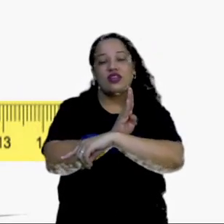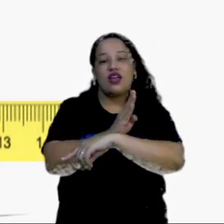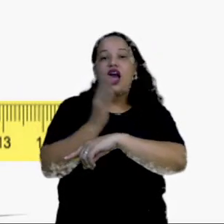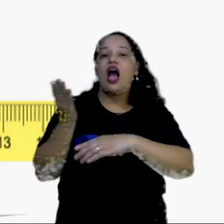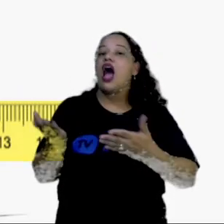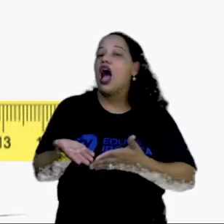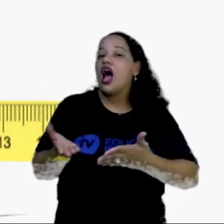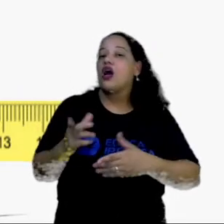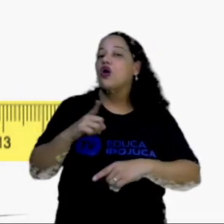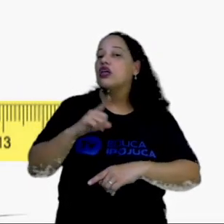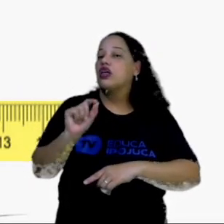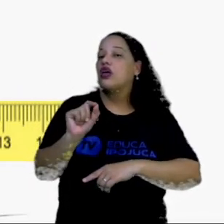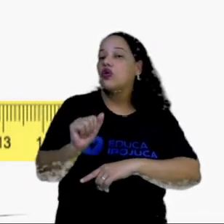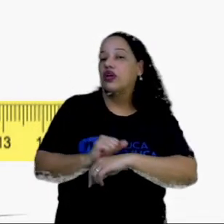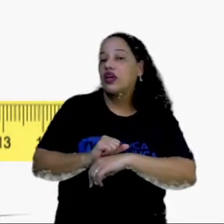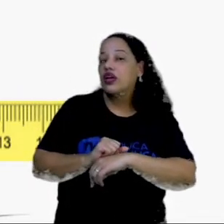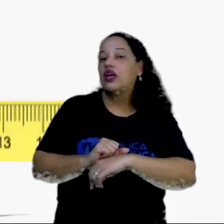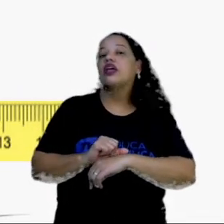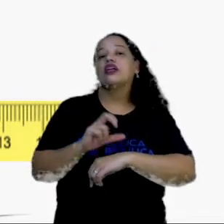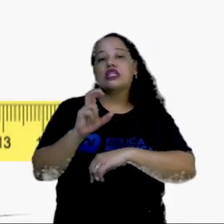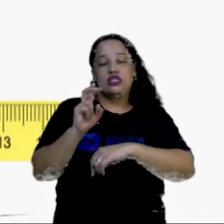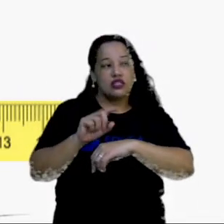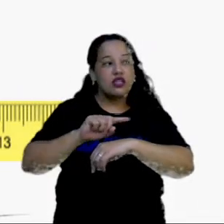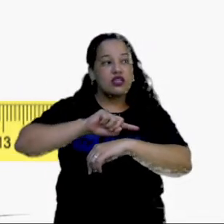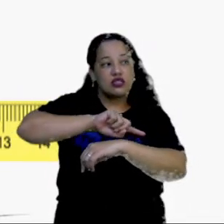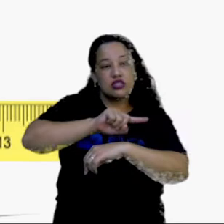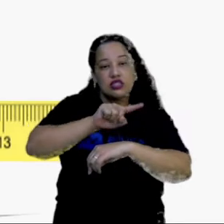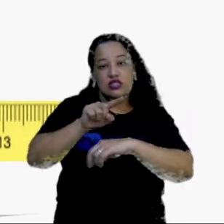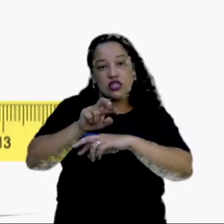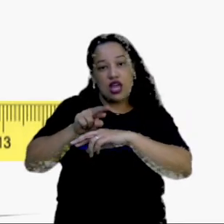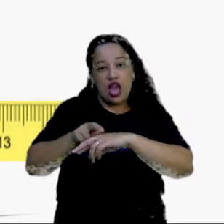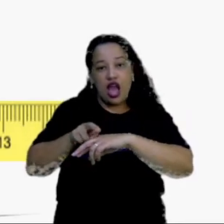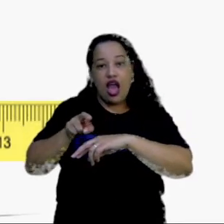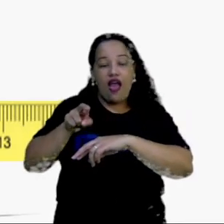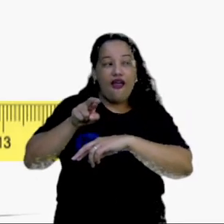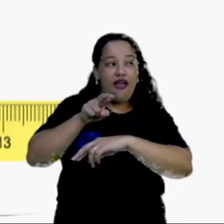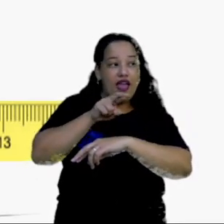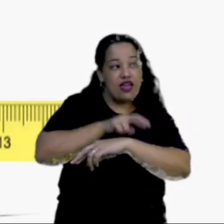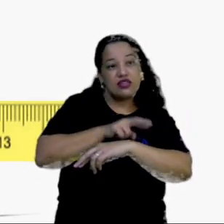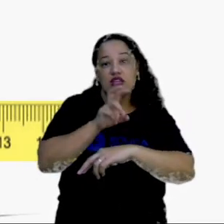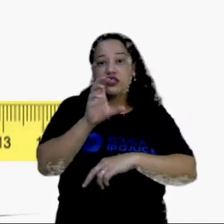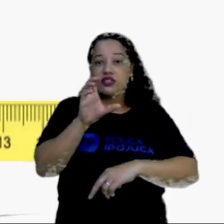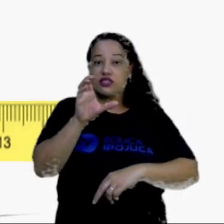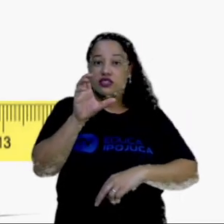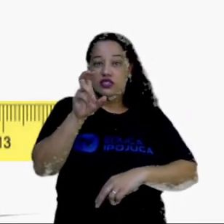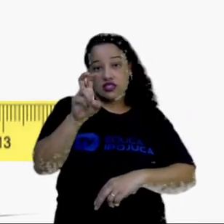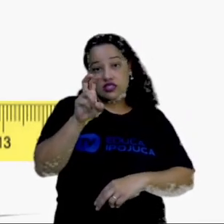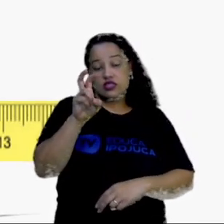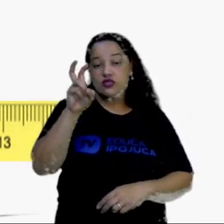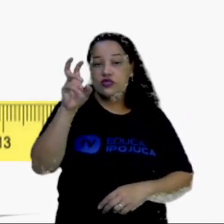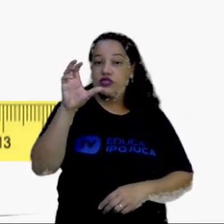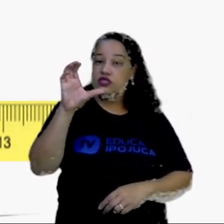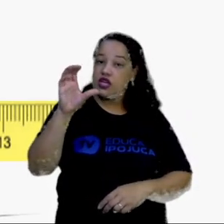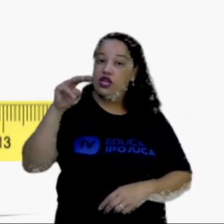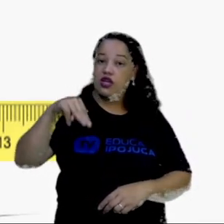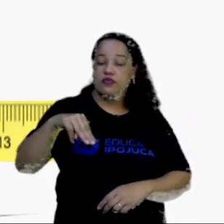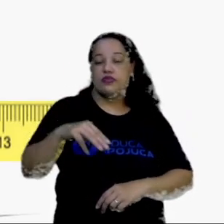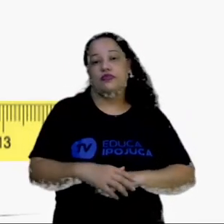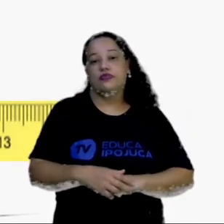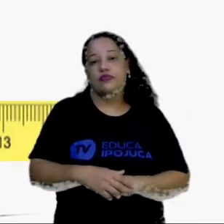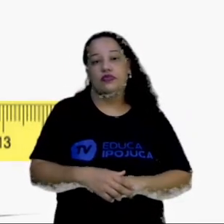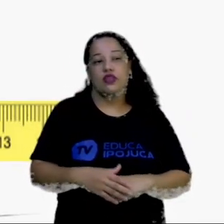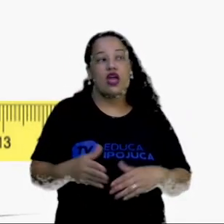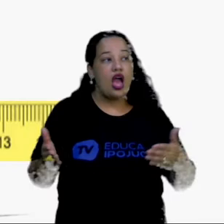um segmento de reta de 5 centímetros. Muito bem. Agora vamos pegar o quê?